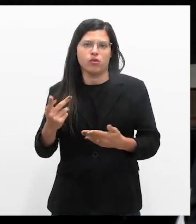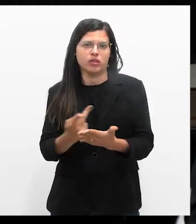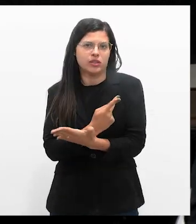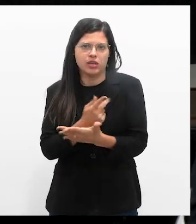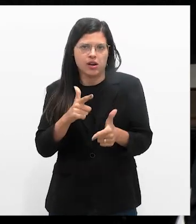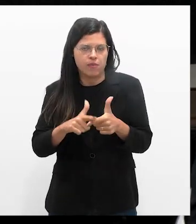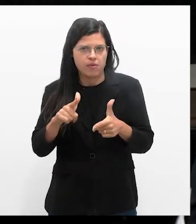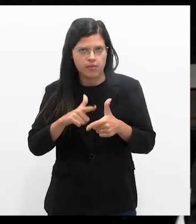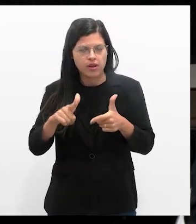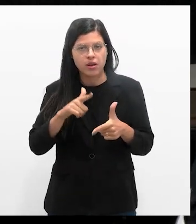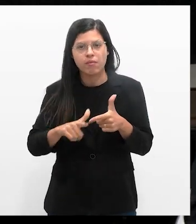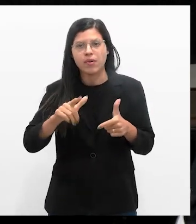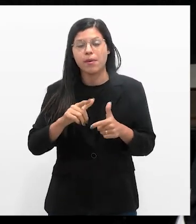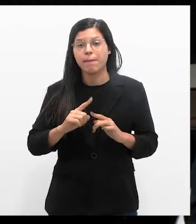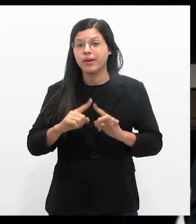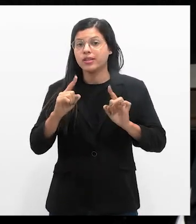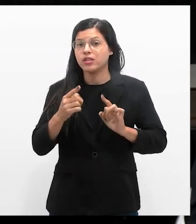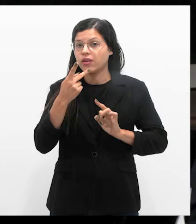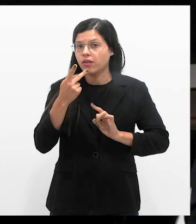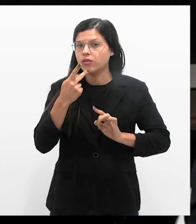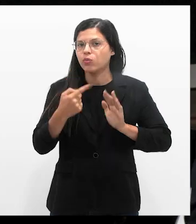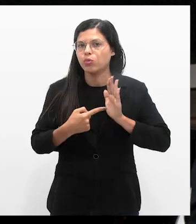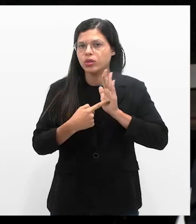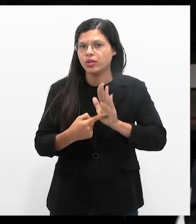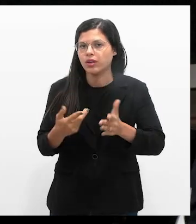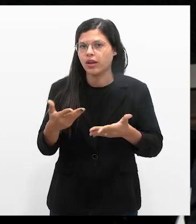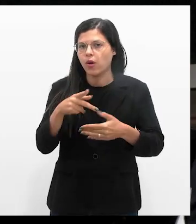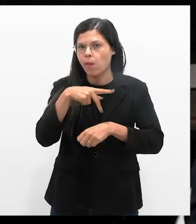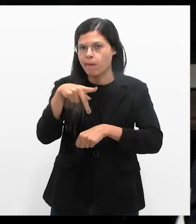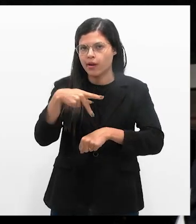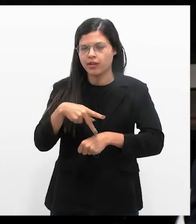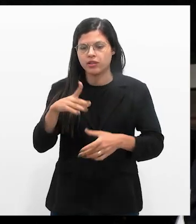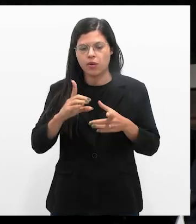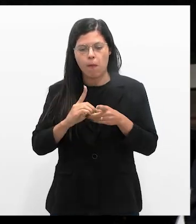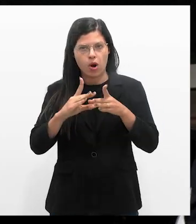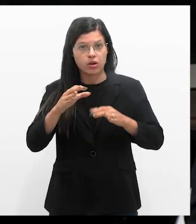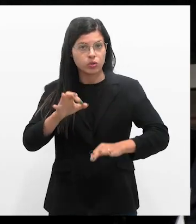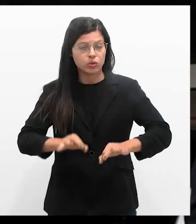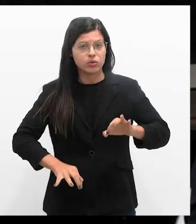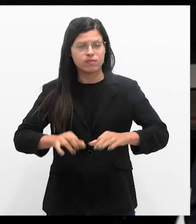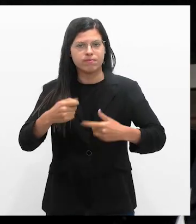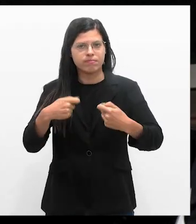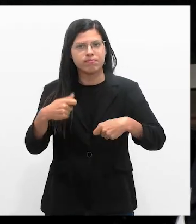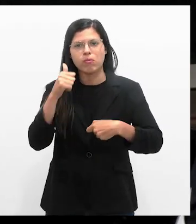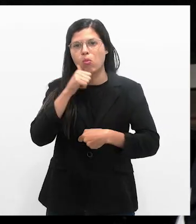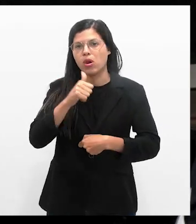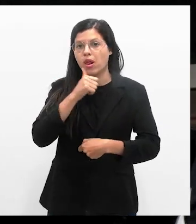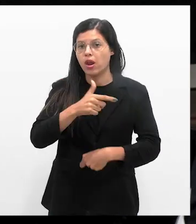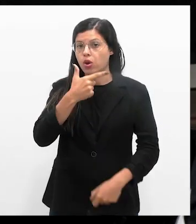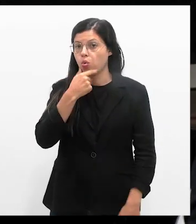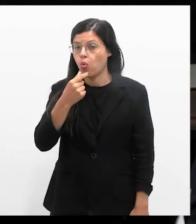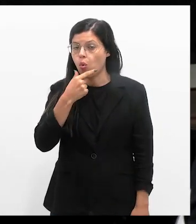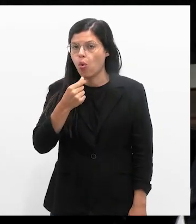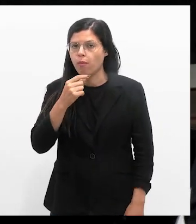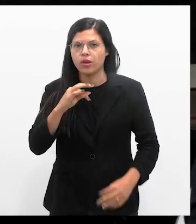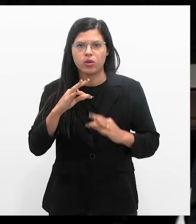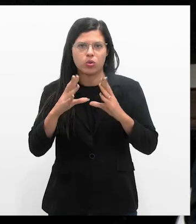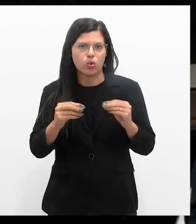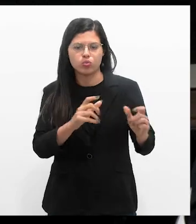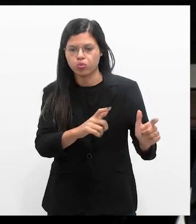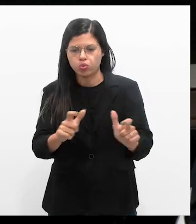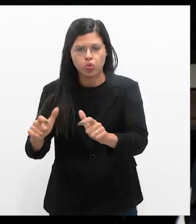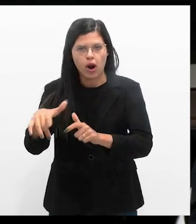Mas se a gente está dizendo que quer um país democrático e um país justo, você tem que ter mulheres e homens em todos os